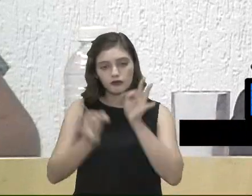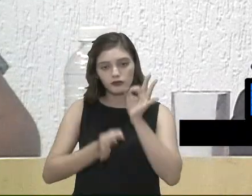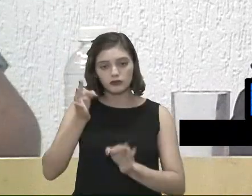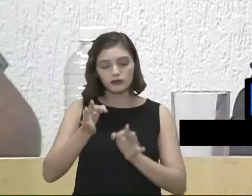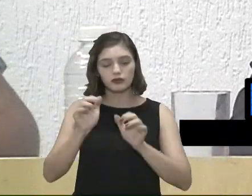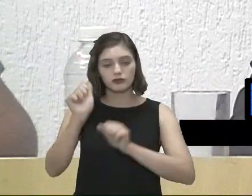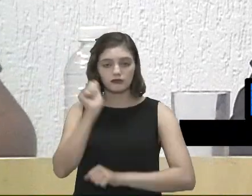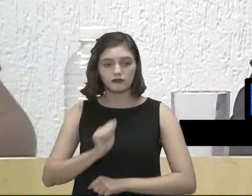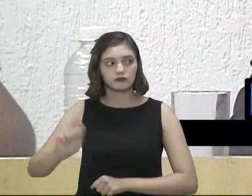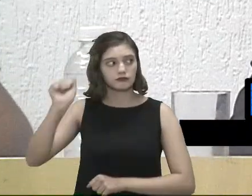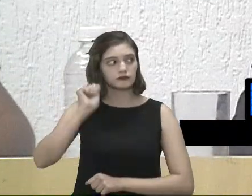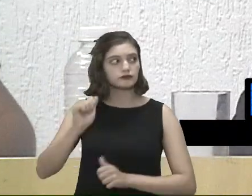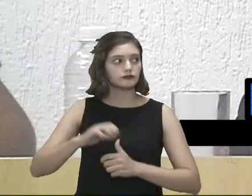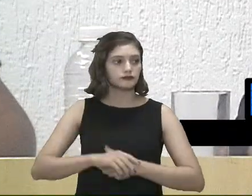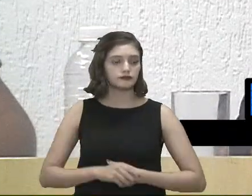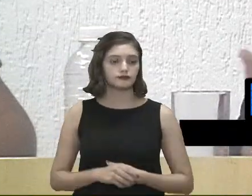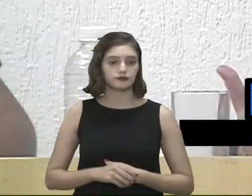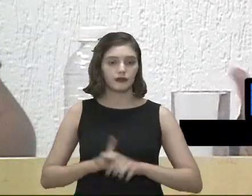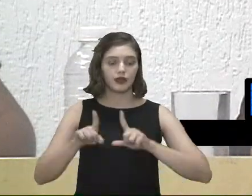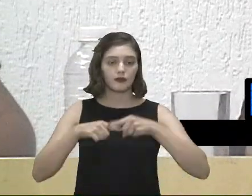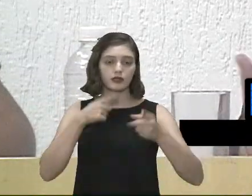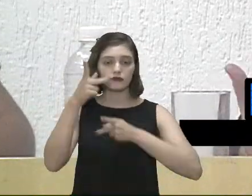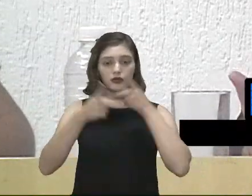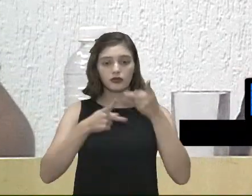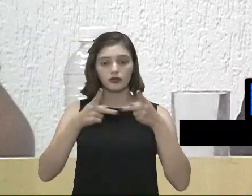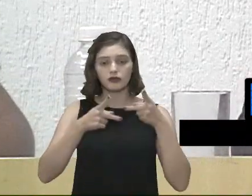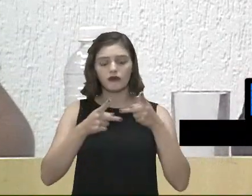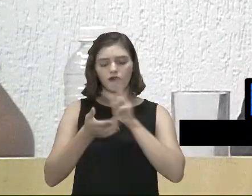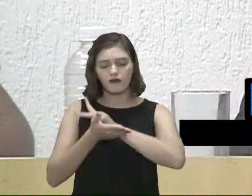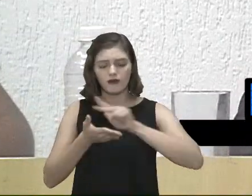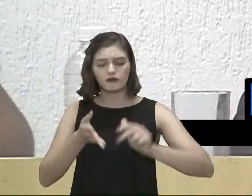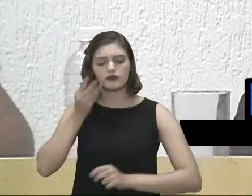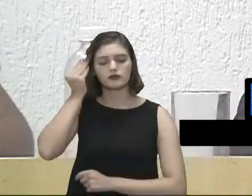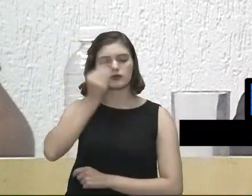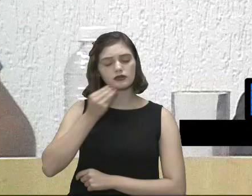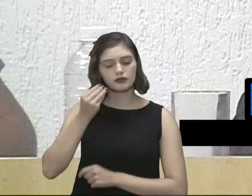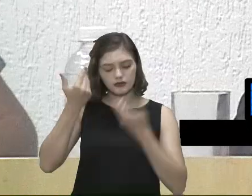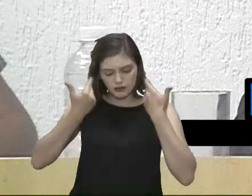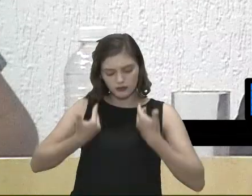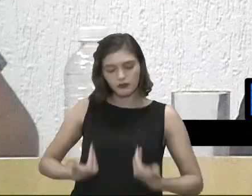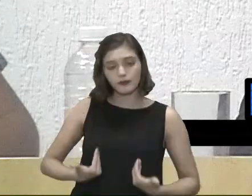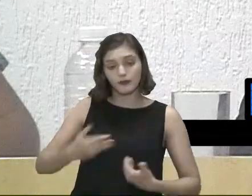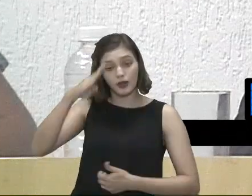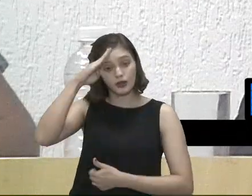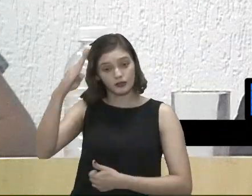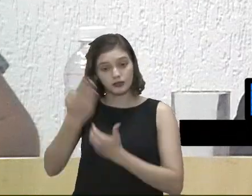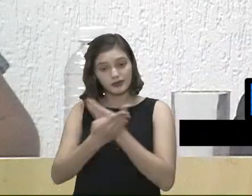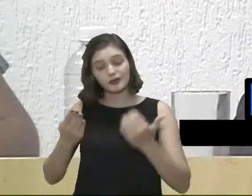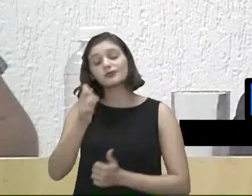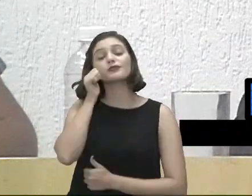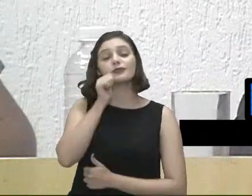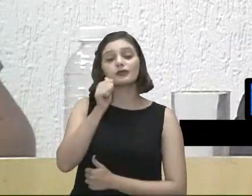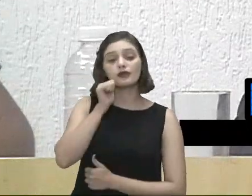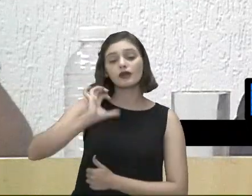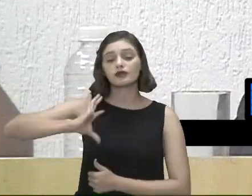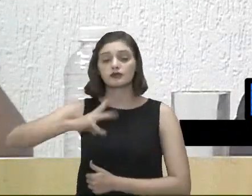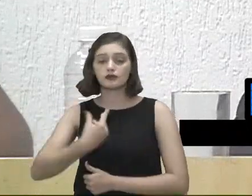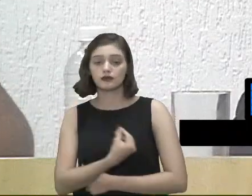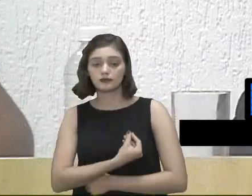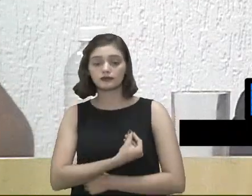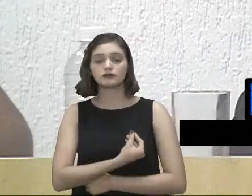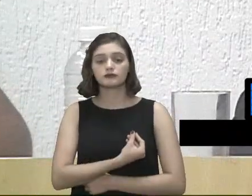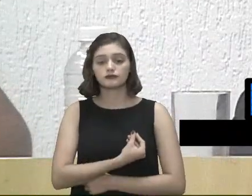associação. Mas trazendo todas as falas e as vivências das pessoas que estão aqui, principalmente mulheres trans que passaram aqui com a